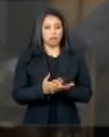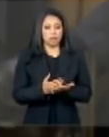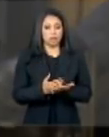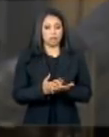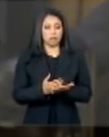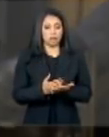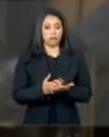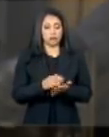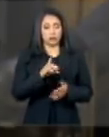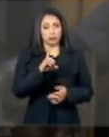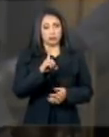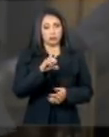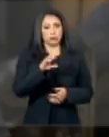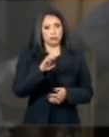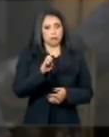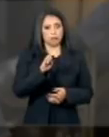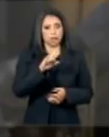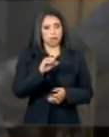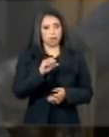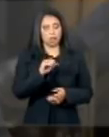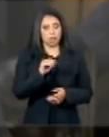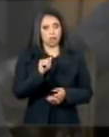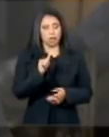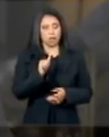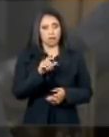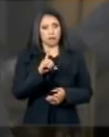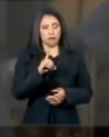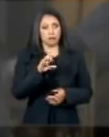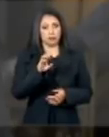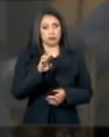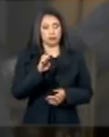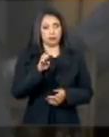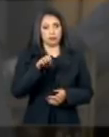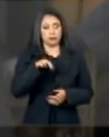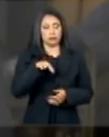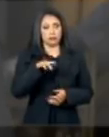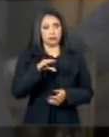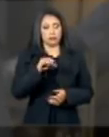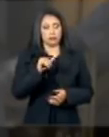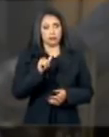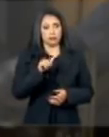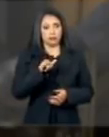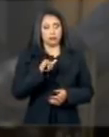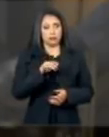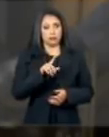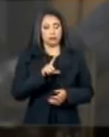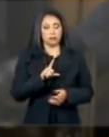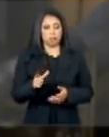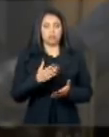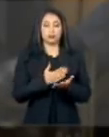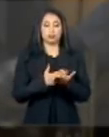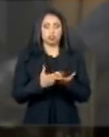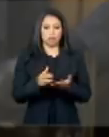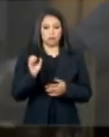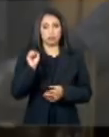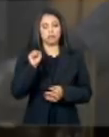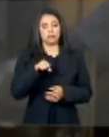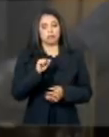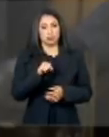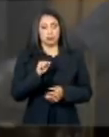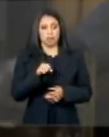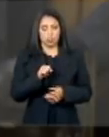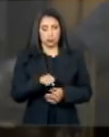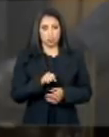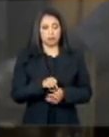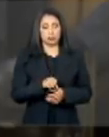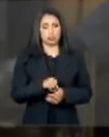da caducidade da possibilidade regional se inicia sim com a prática do ato concessivo